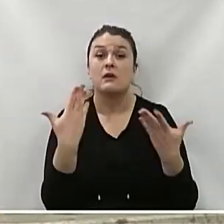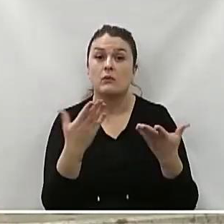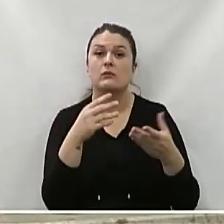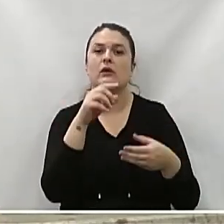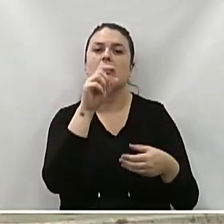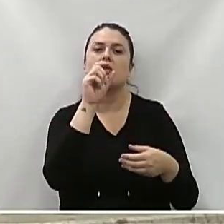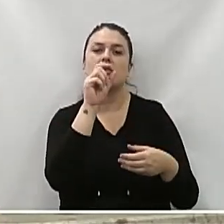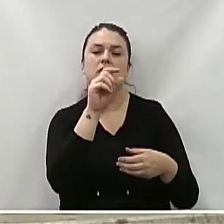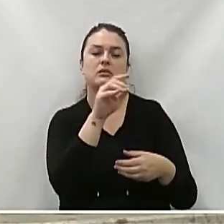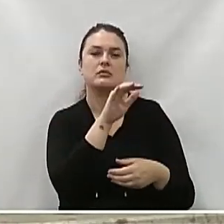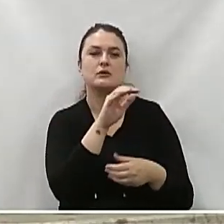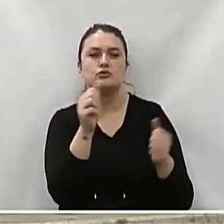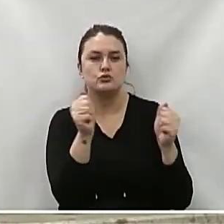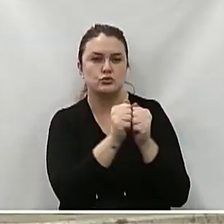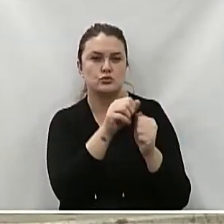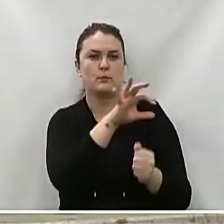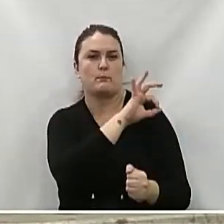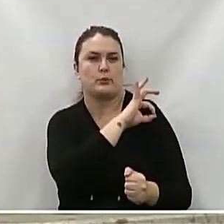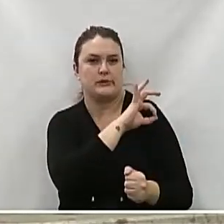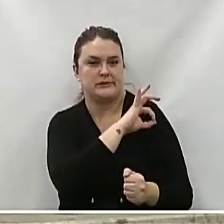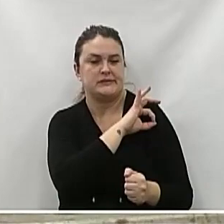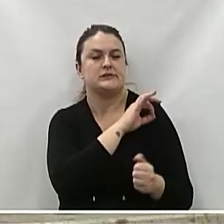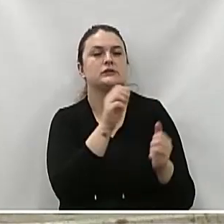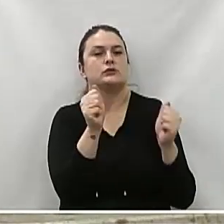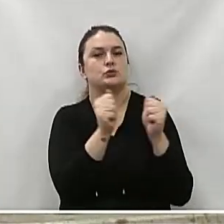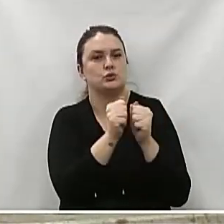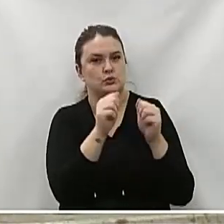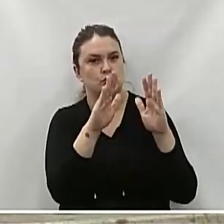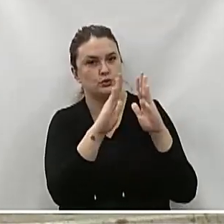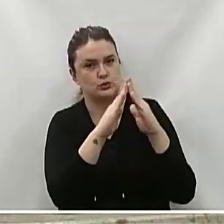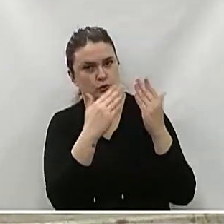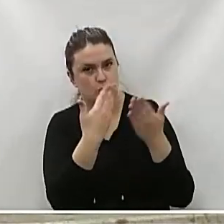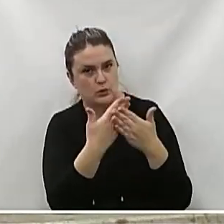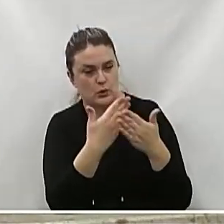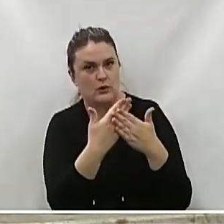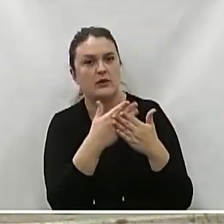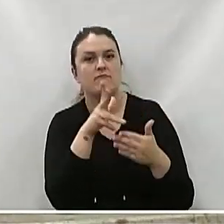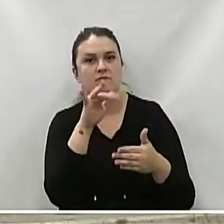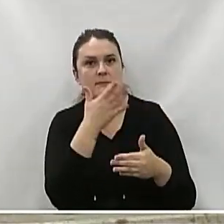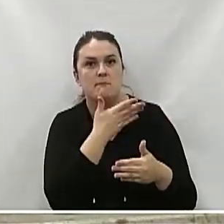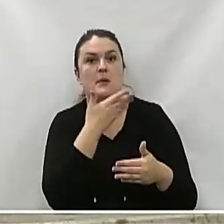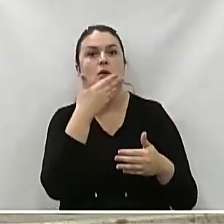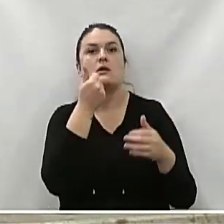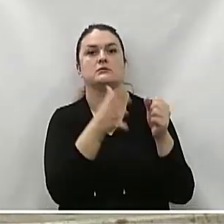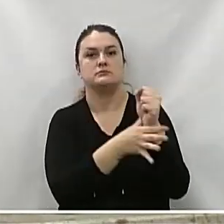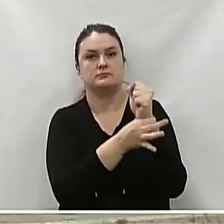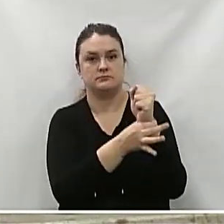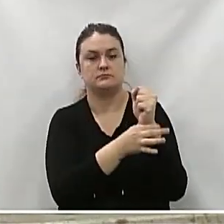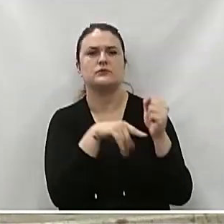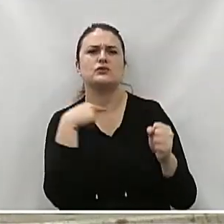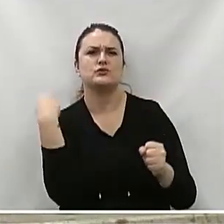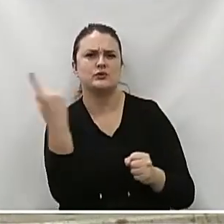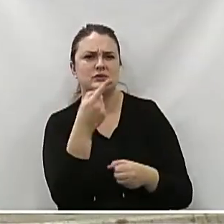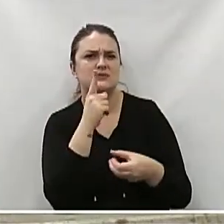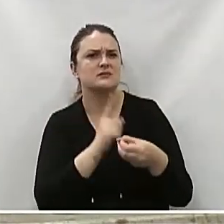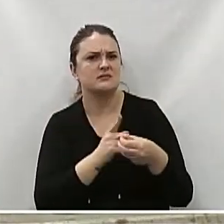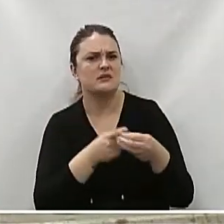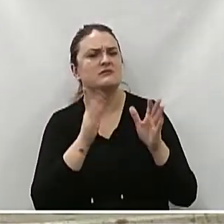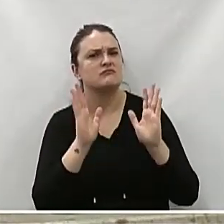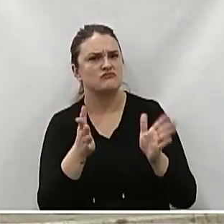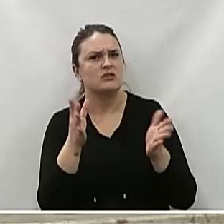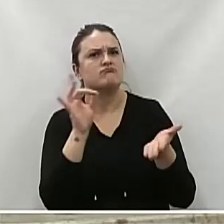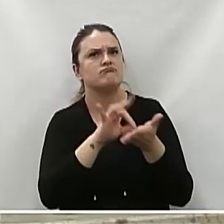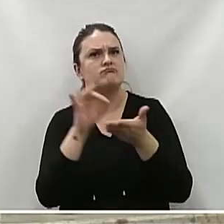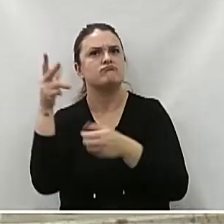técnico de policiais que hoje nós temos nas ruas trabalhando na Canção da segurança tendo o município que já fez a implantação